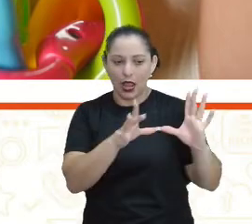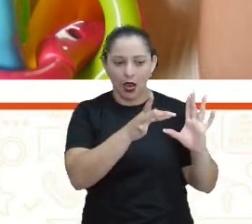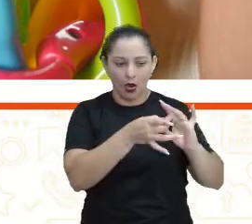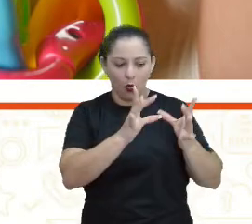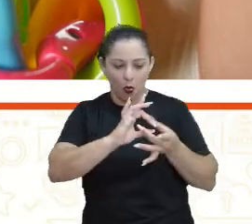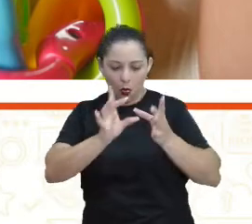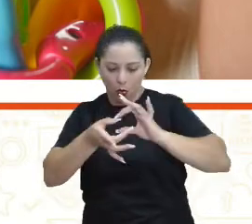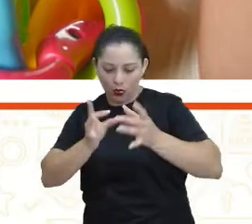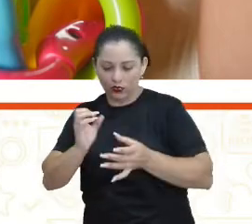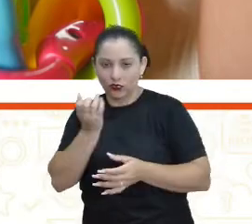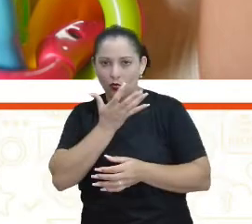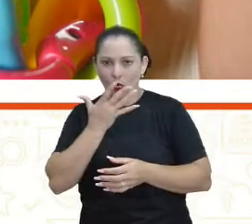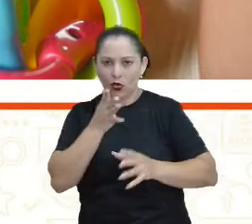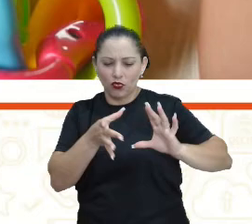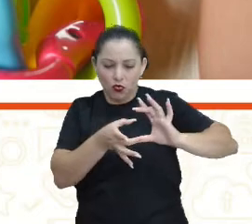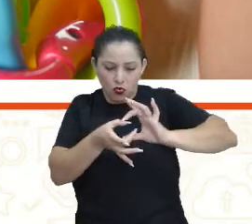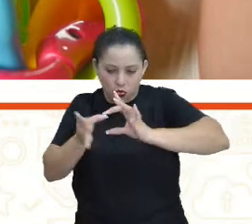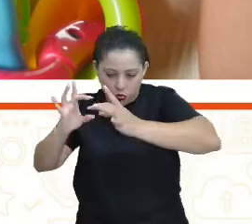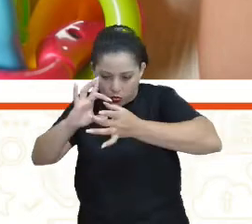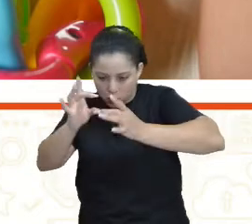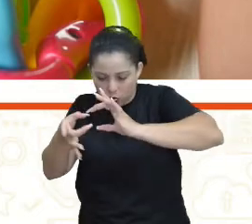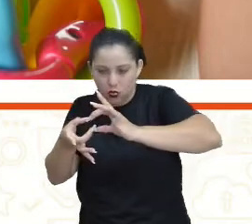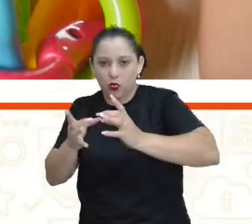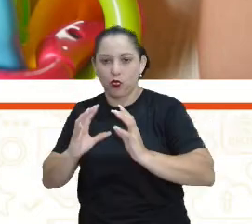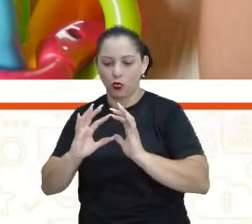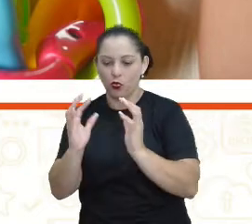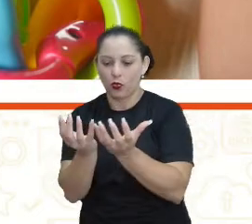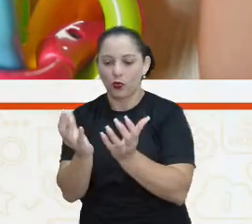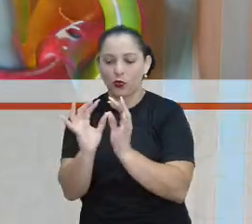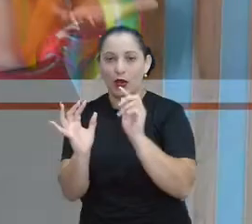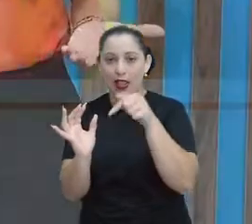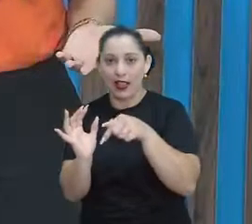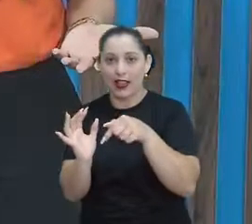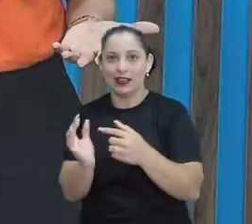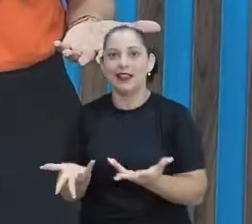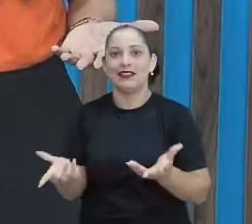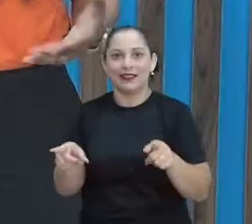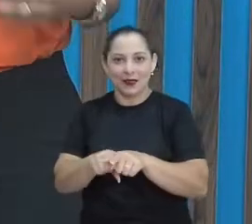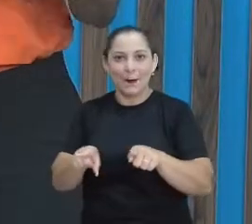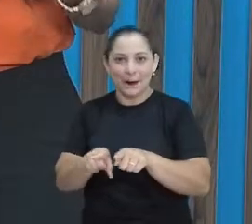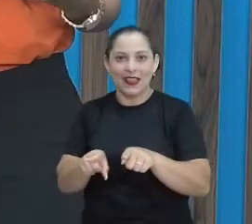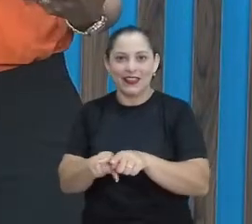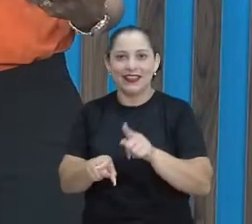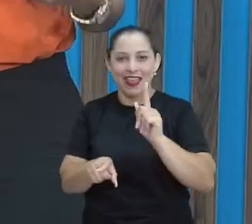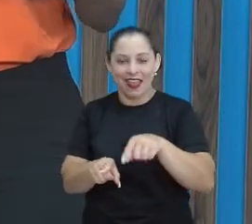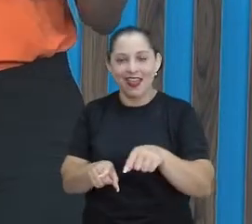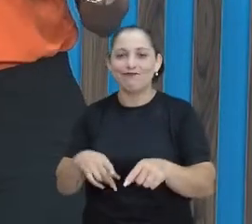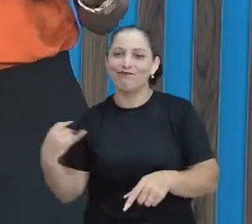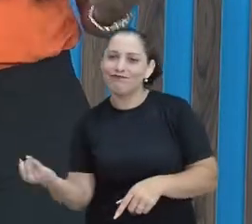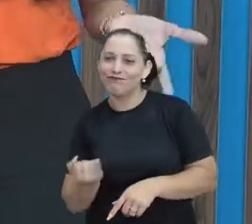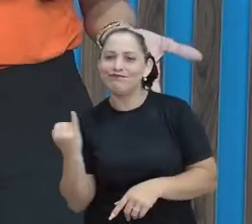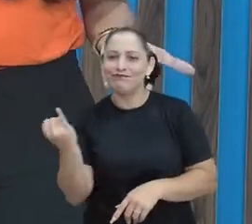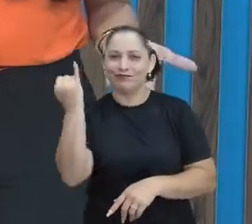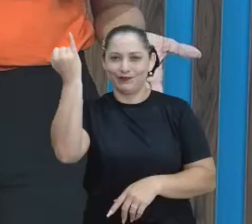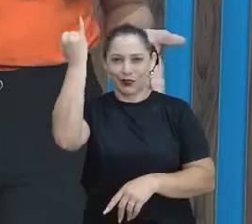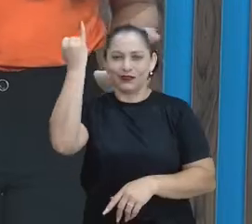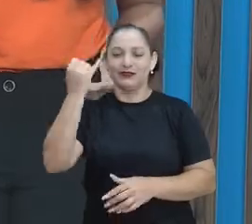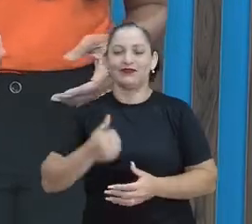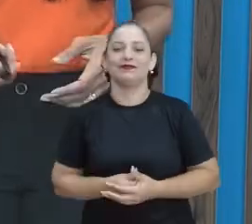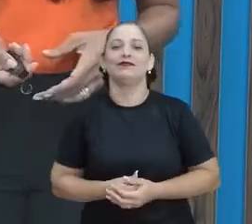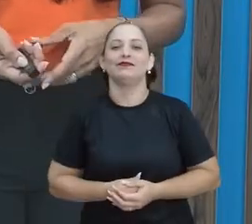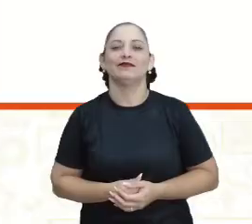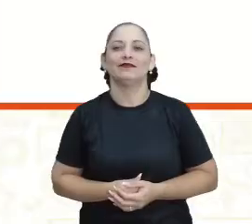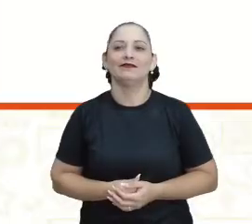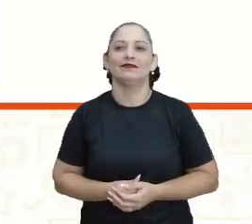coloridas com guiso preso nele. Então, além de ser um material extremamente lúdico, é um material extremamente importante.